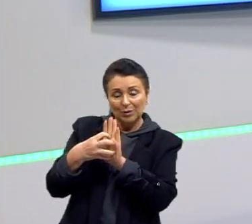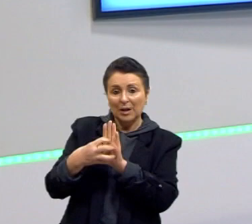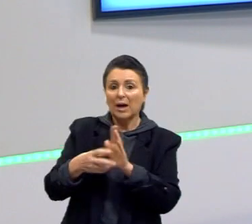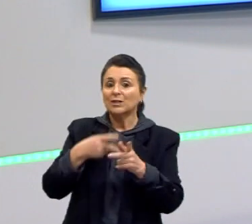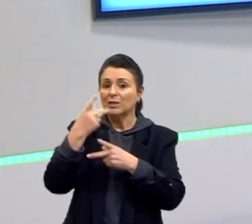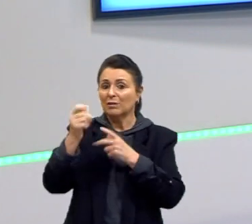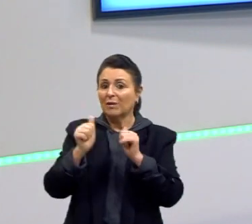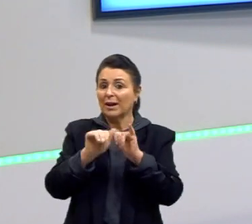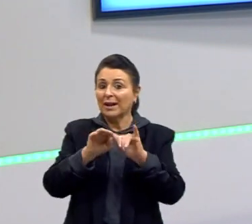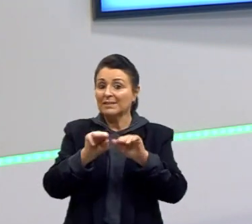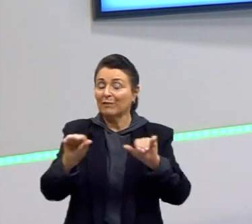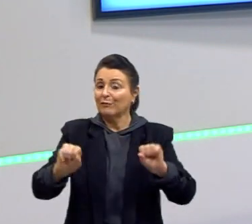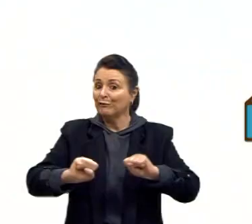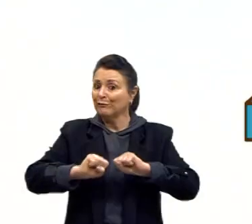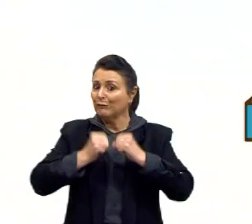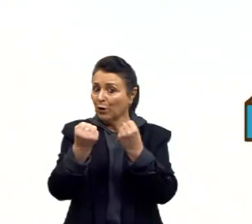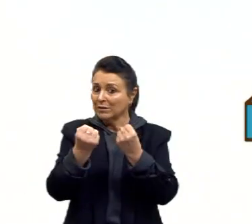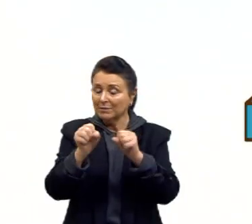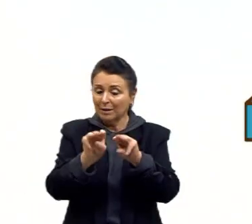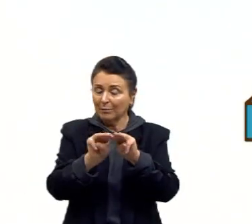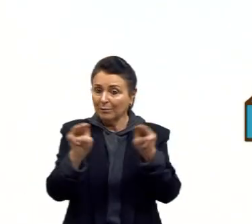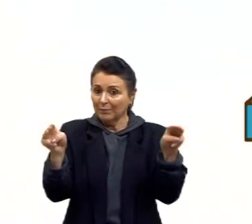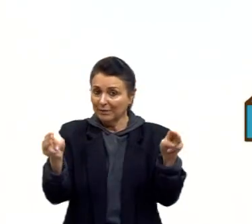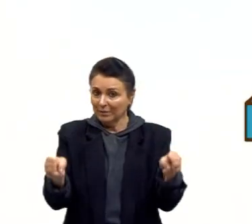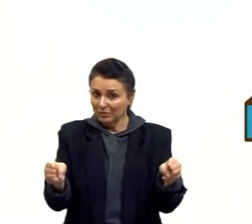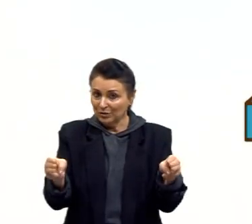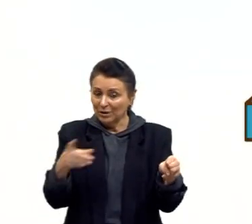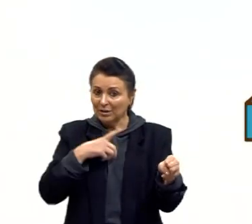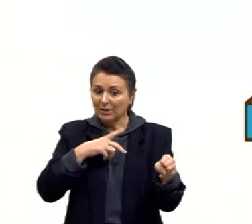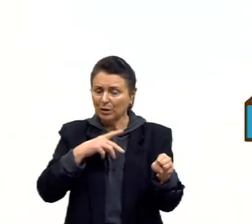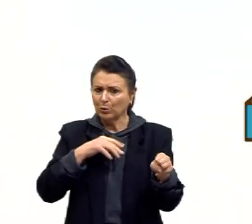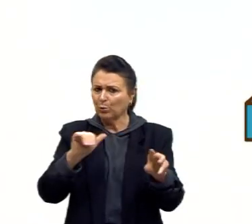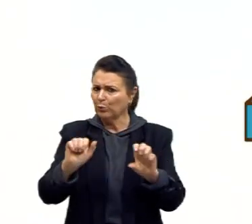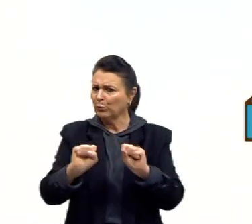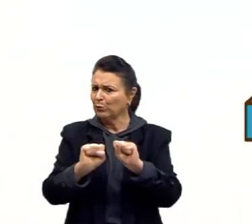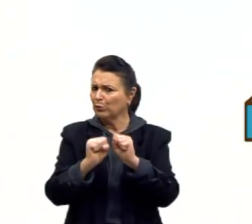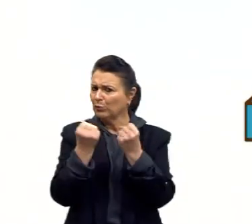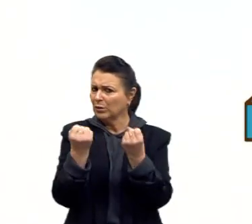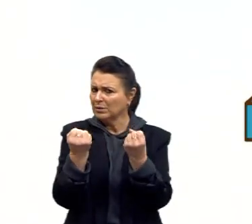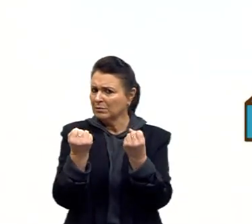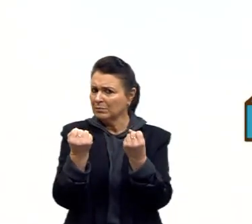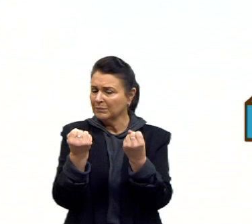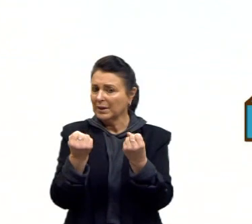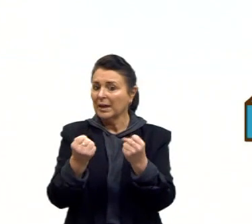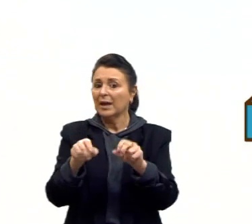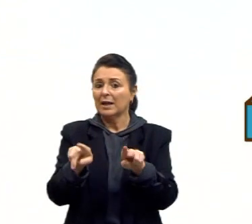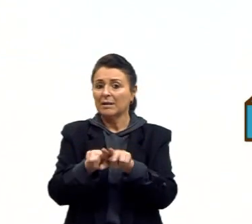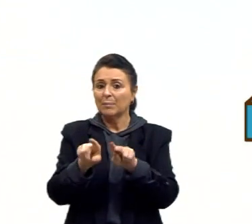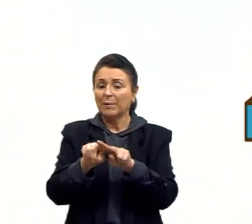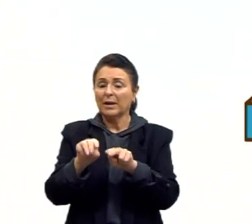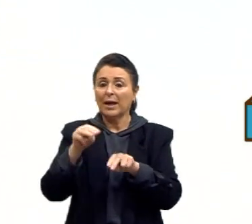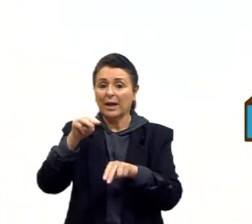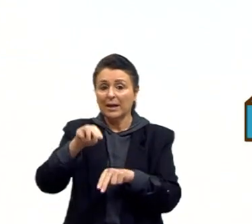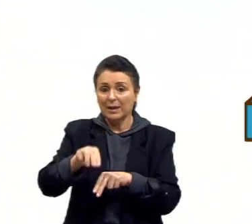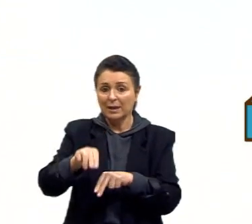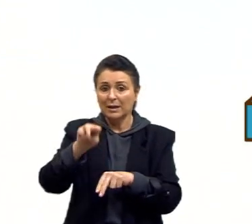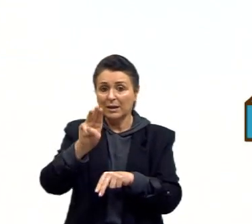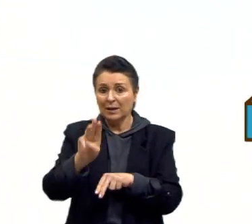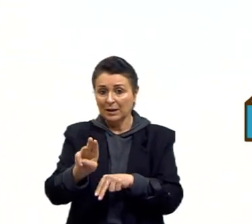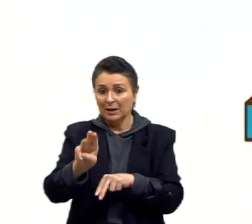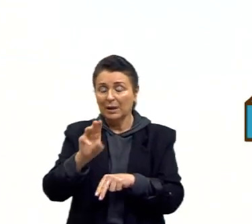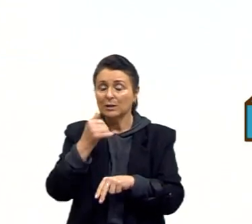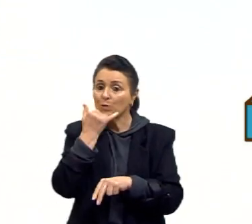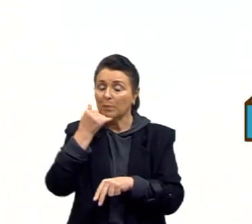que essa força magnética E aí como a gente tá falando de força essa força medida em Newtons a gente segue usando